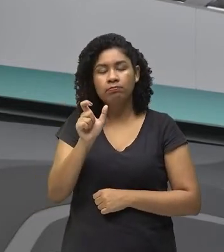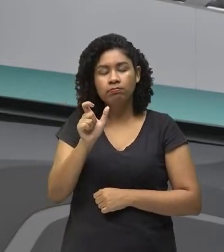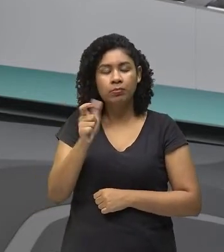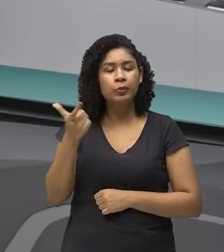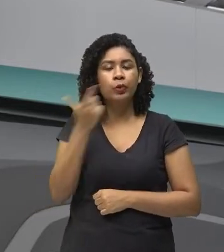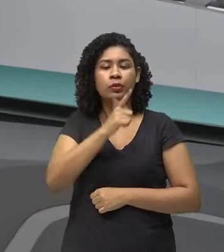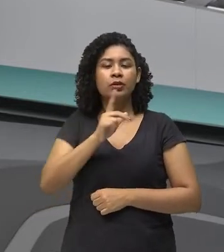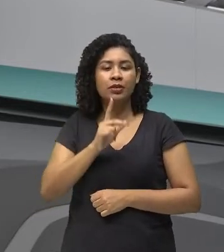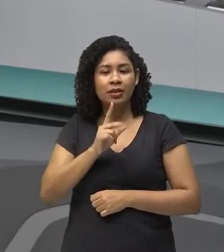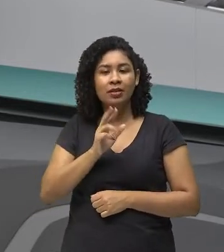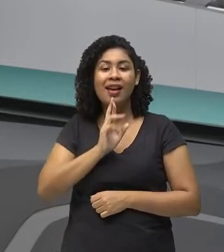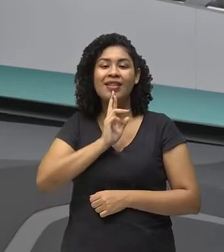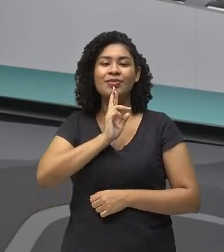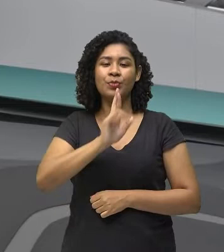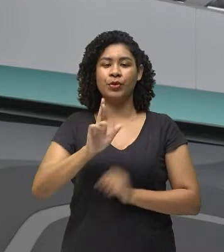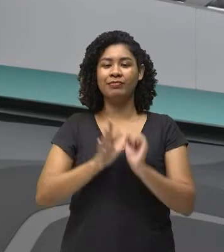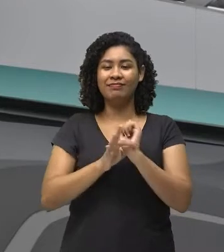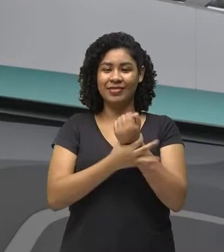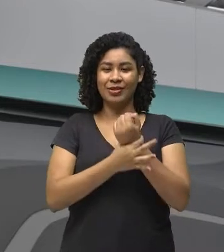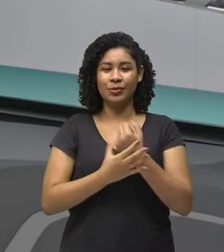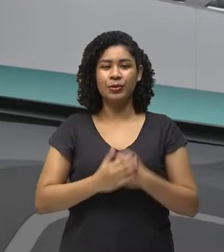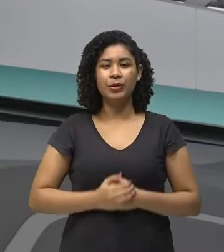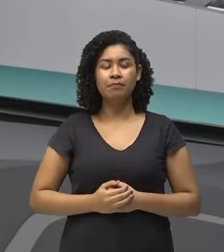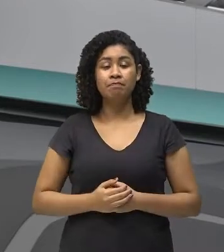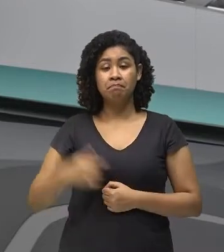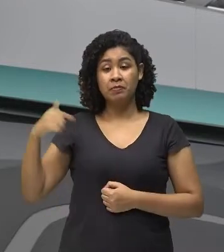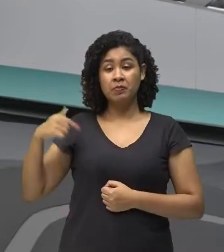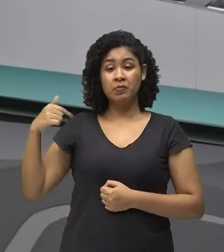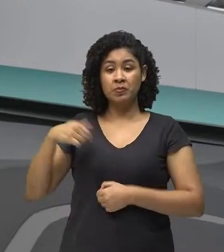mesmo. Tudo bem? O que mais que nós temos?